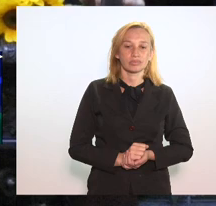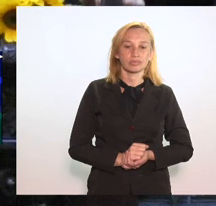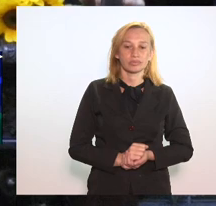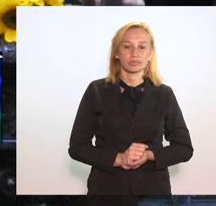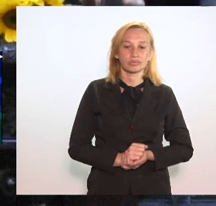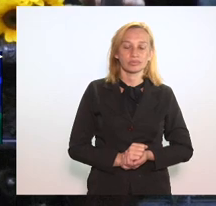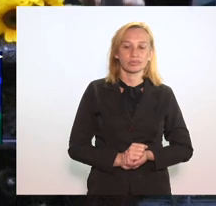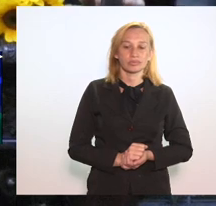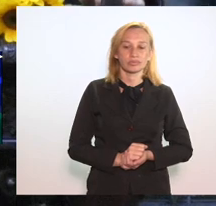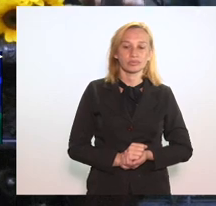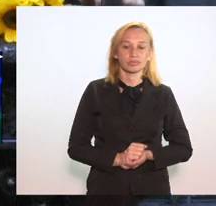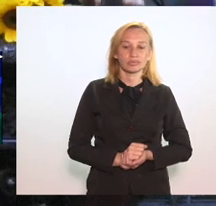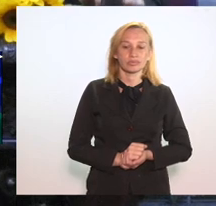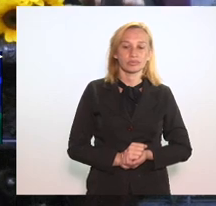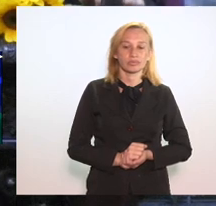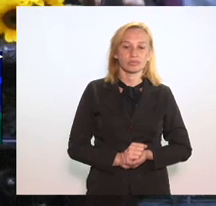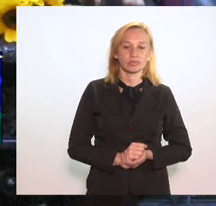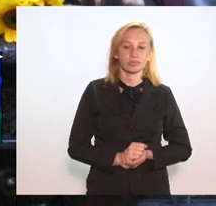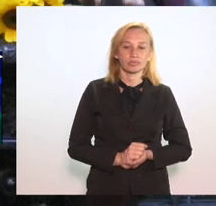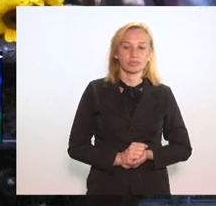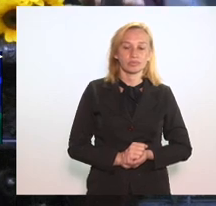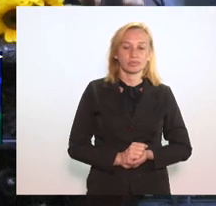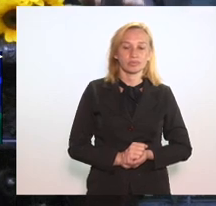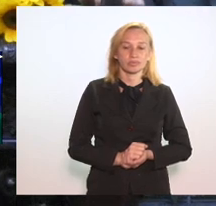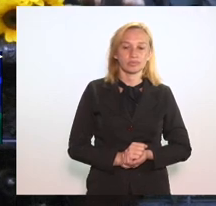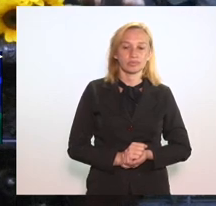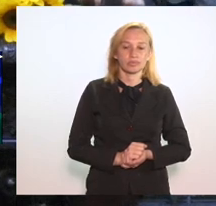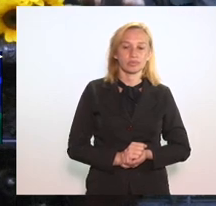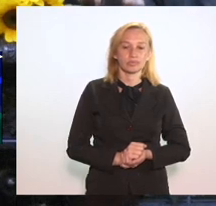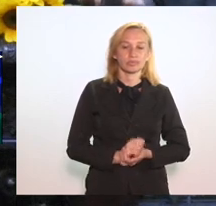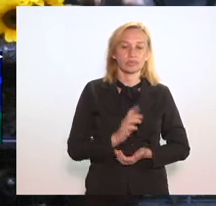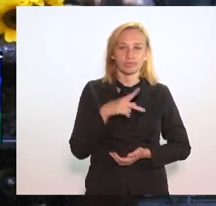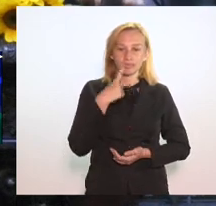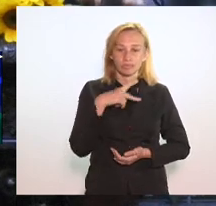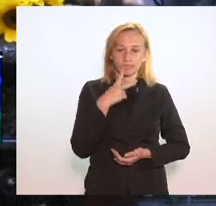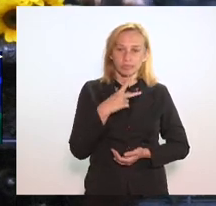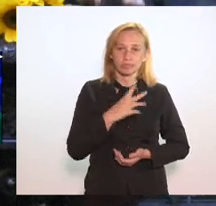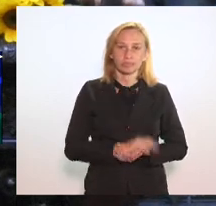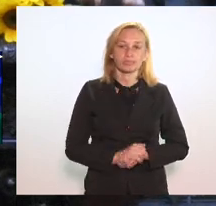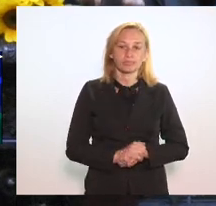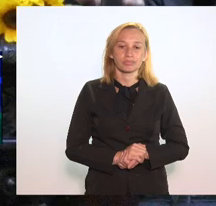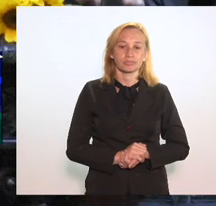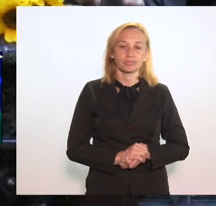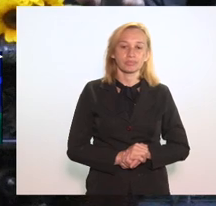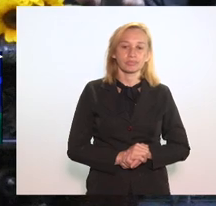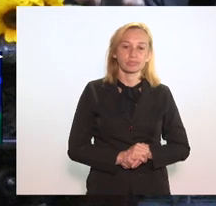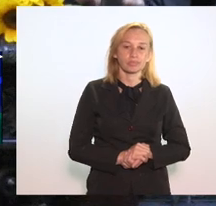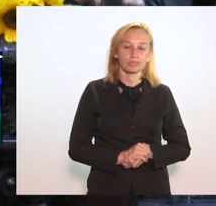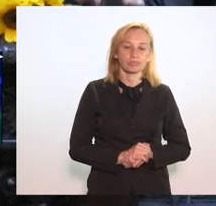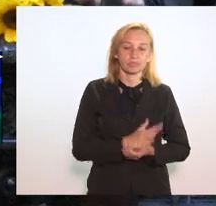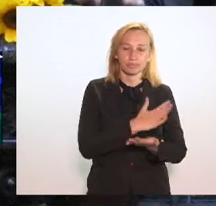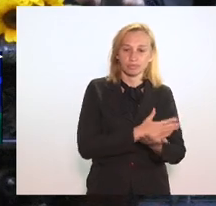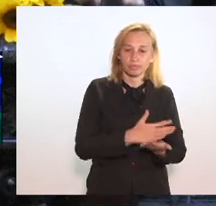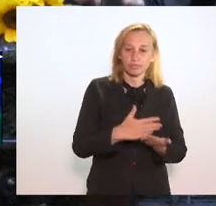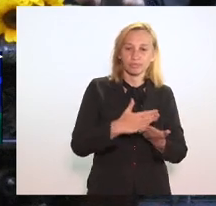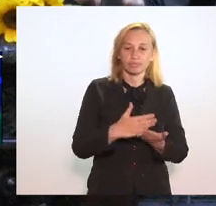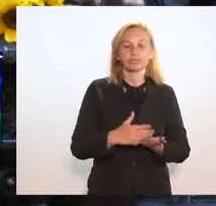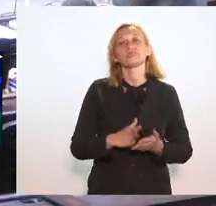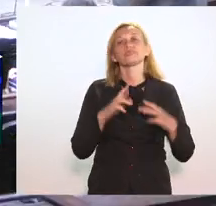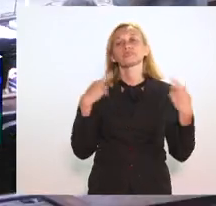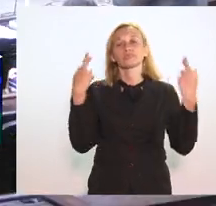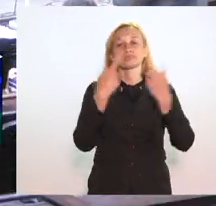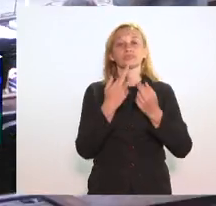um ok para a palavra Então vamos cantar a seção 1